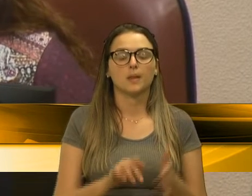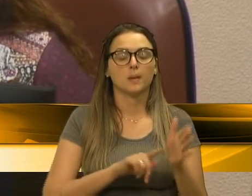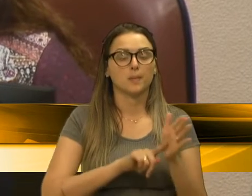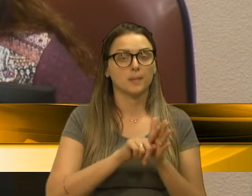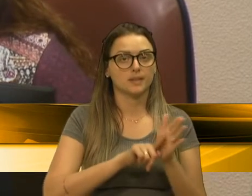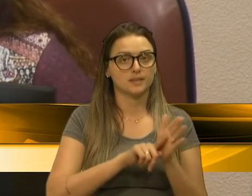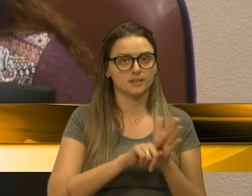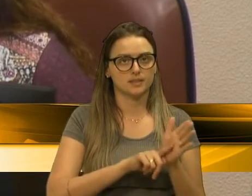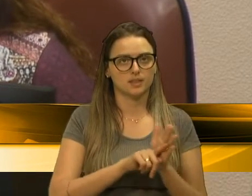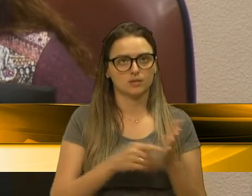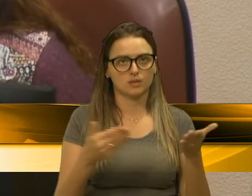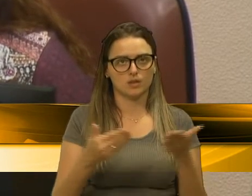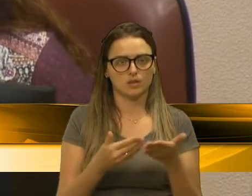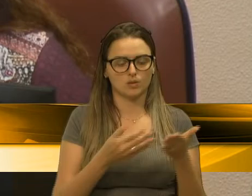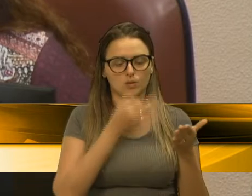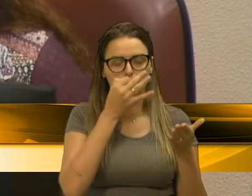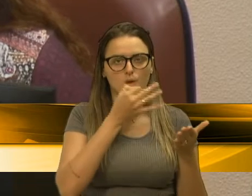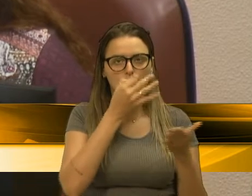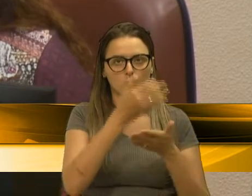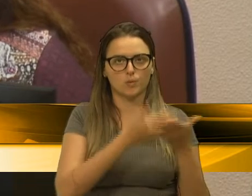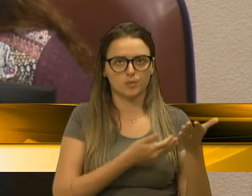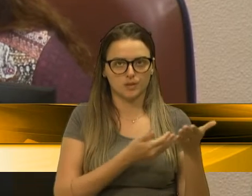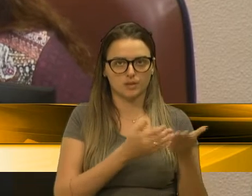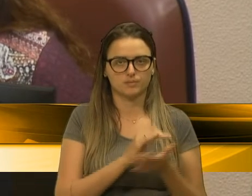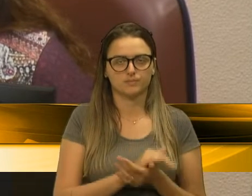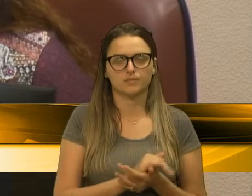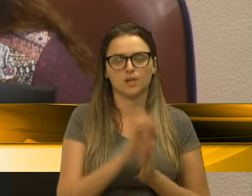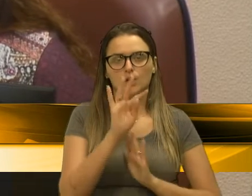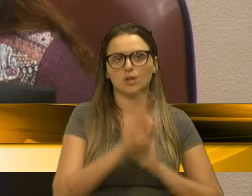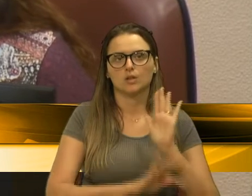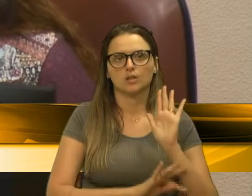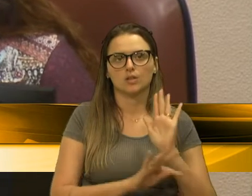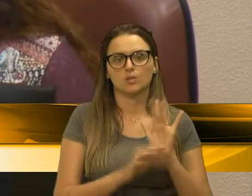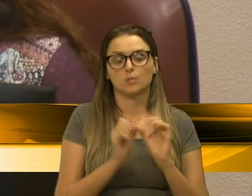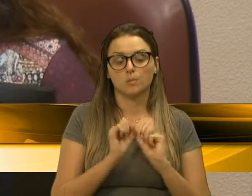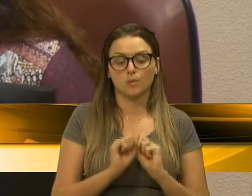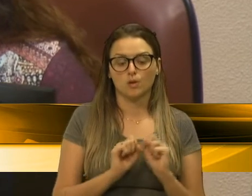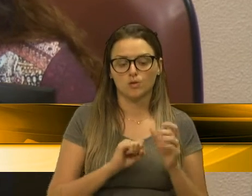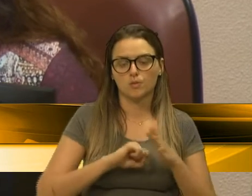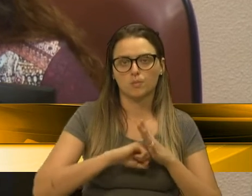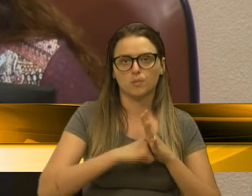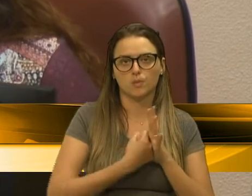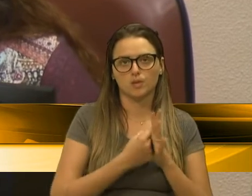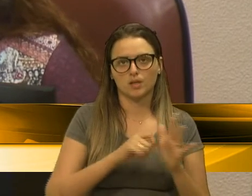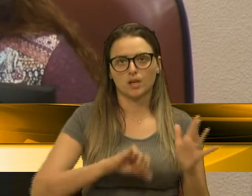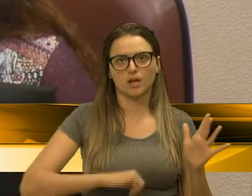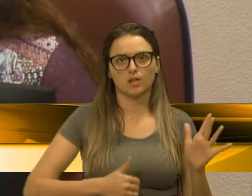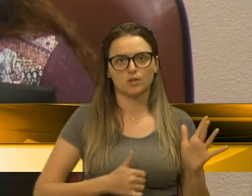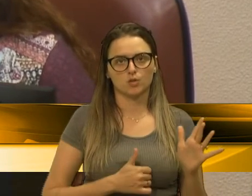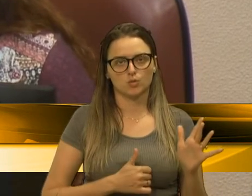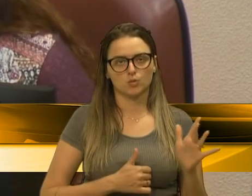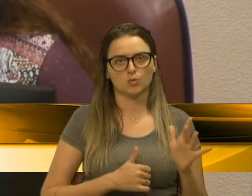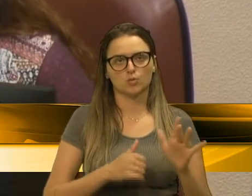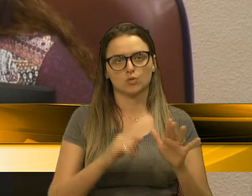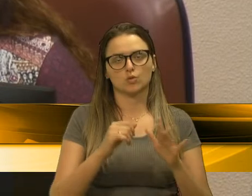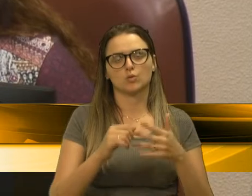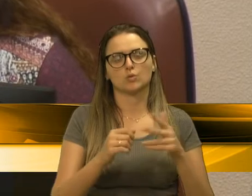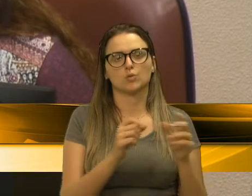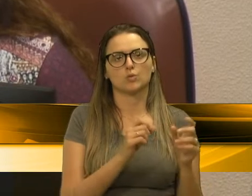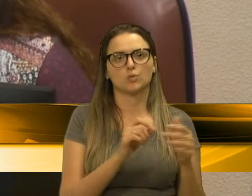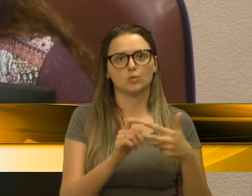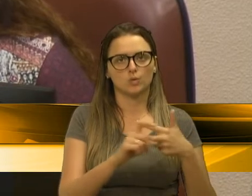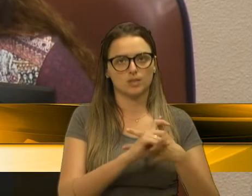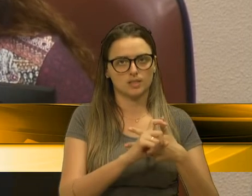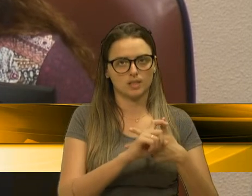Examinada a questão, passamos a opinar. Primeiro, a possibilidade de sustação de atos normativos do Poder Executivo